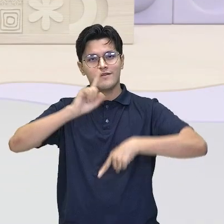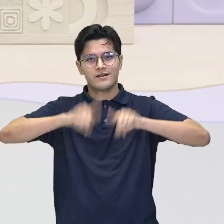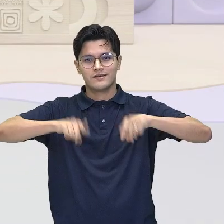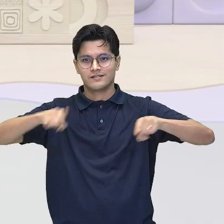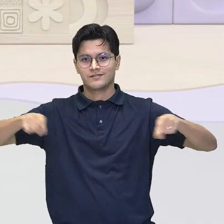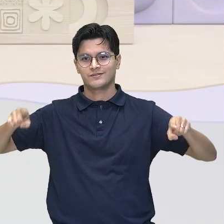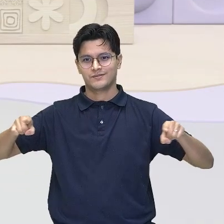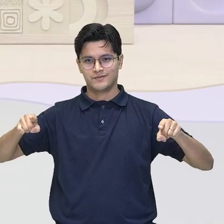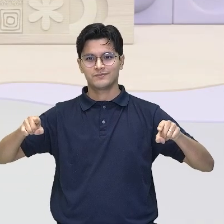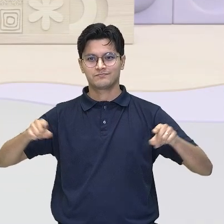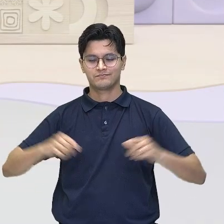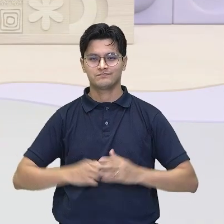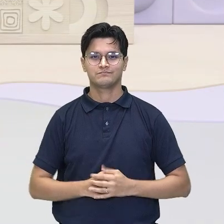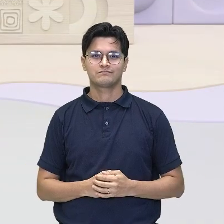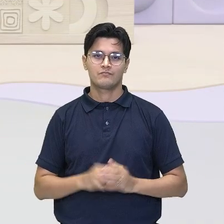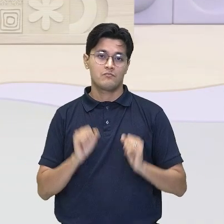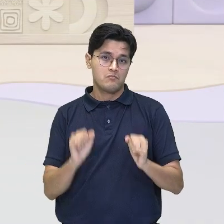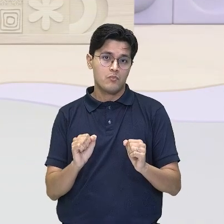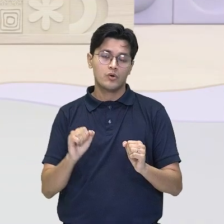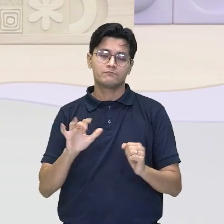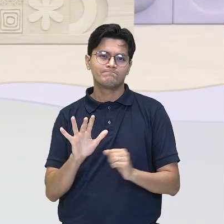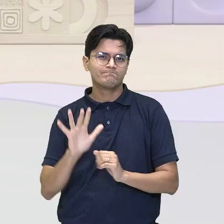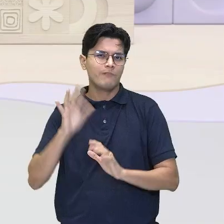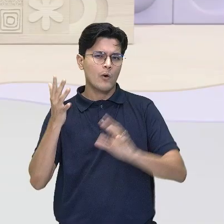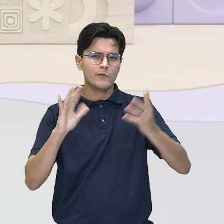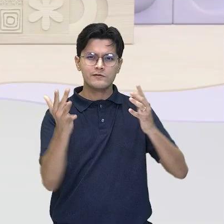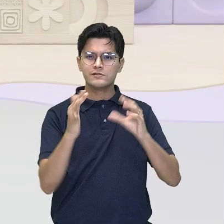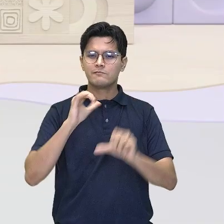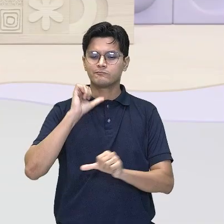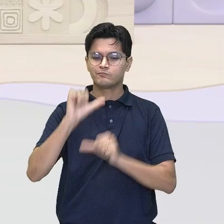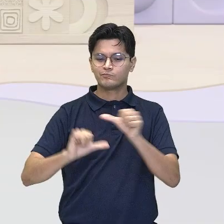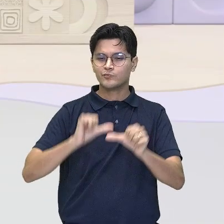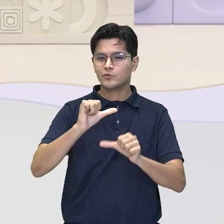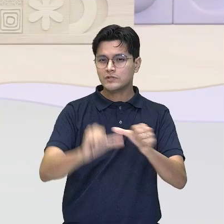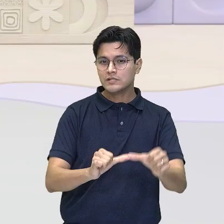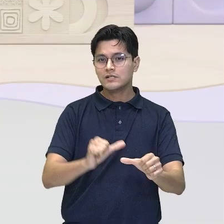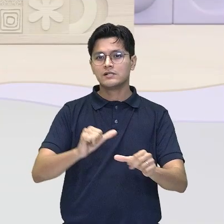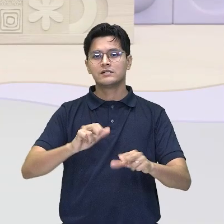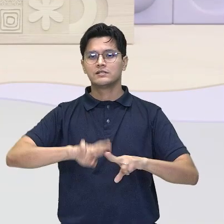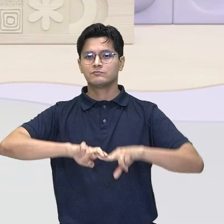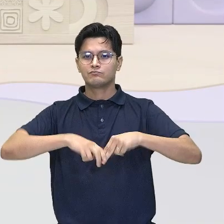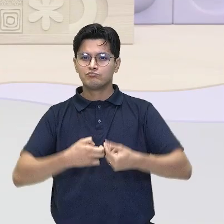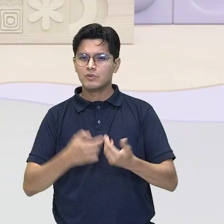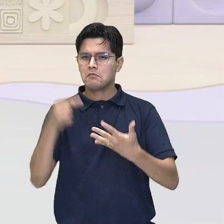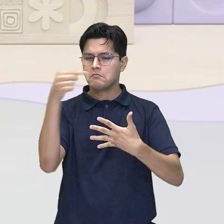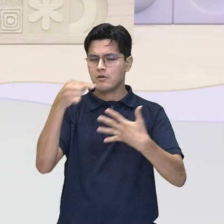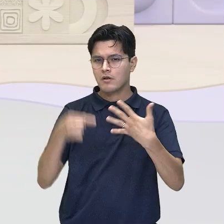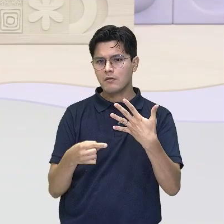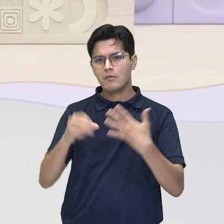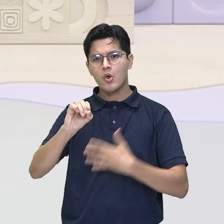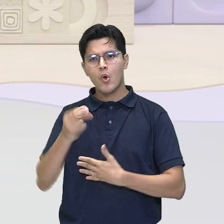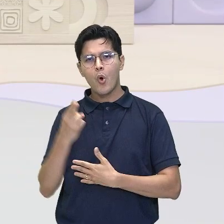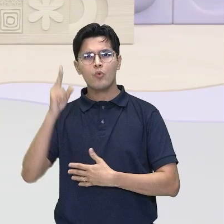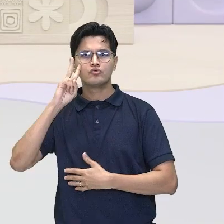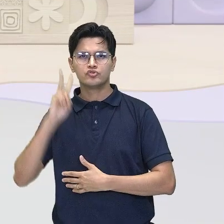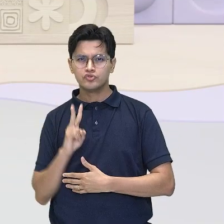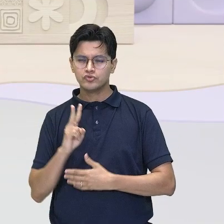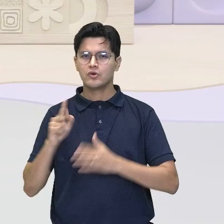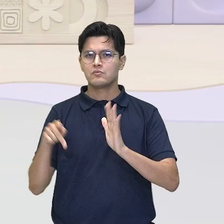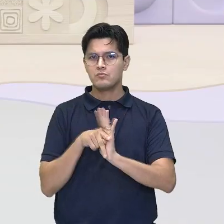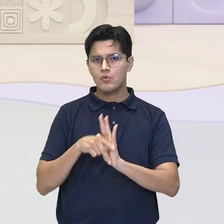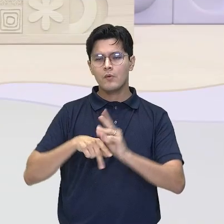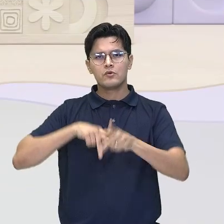variações, podem sofrer algumas mudanças, né, devido a alguns elementos ali, devido à história daquele povo, à sua